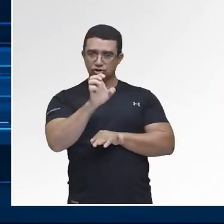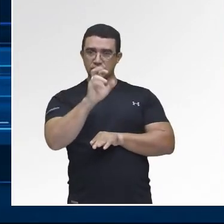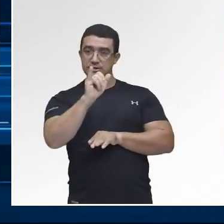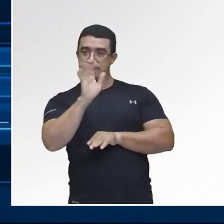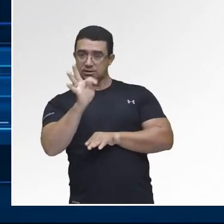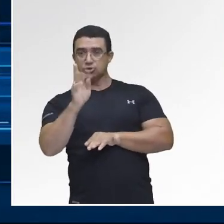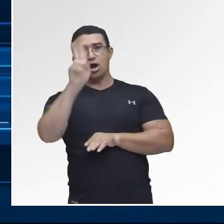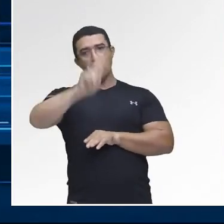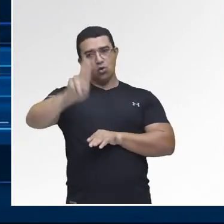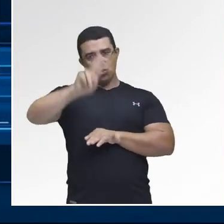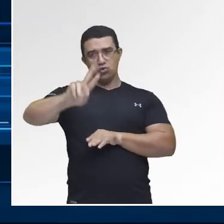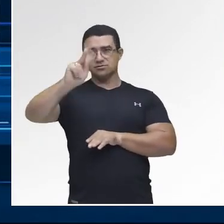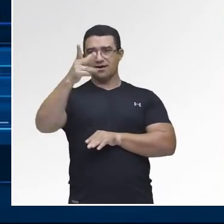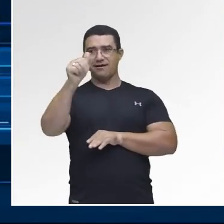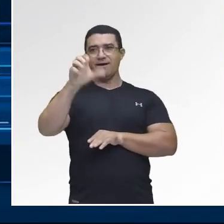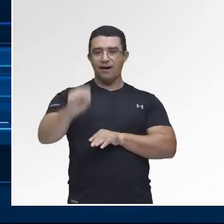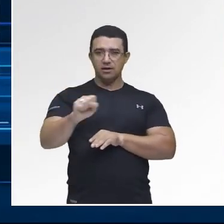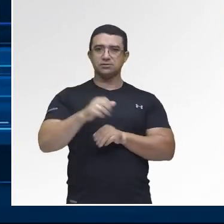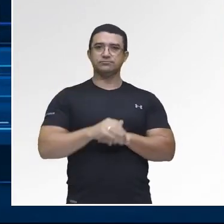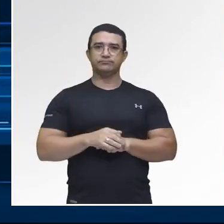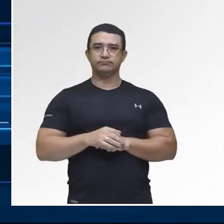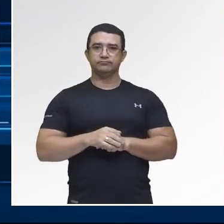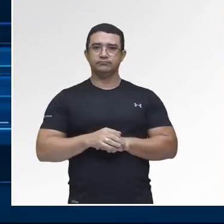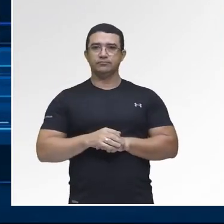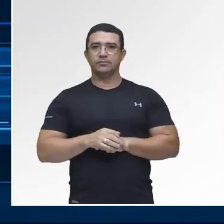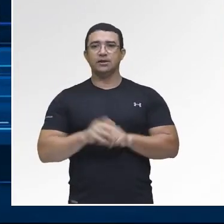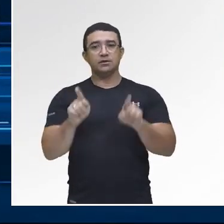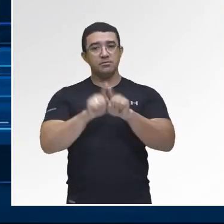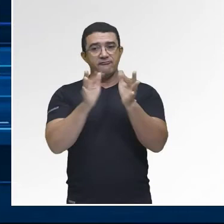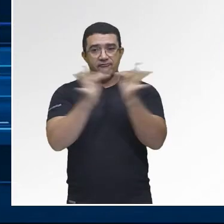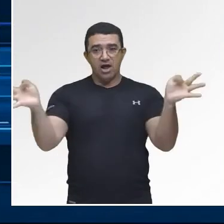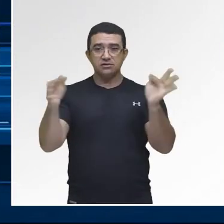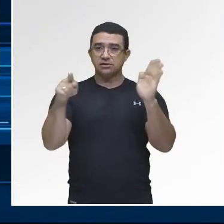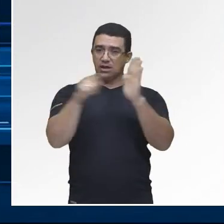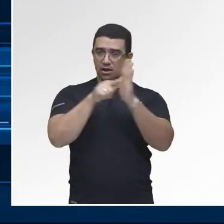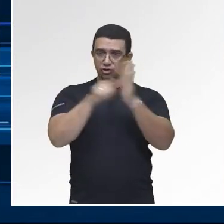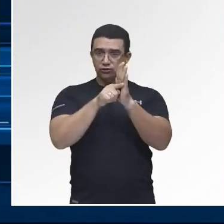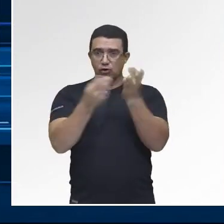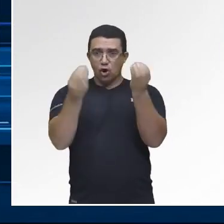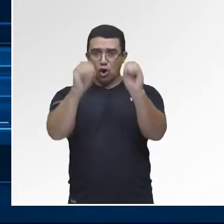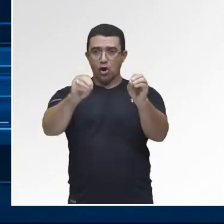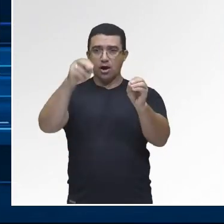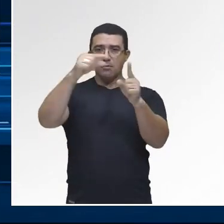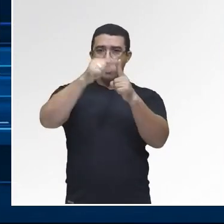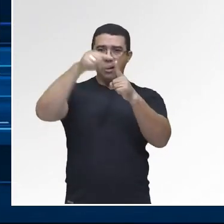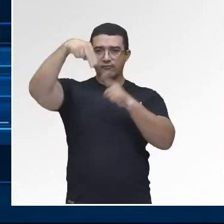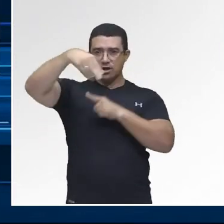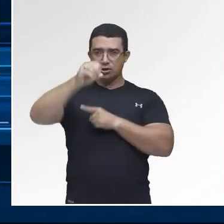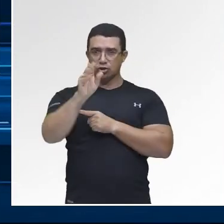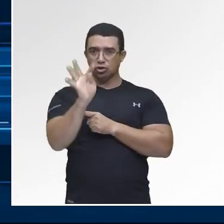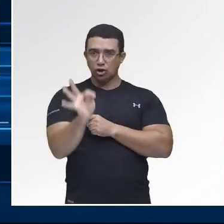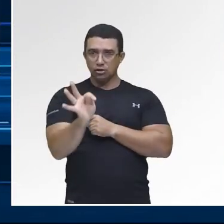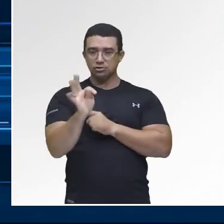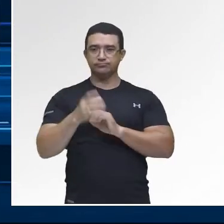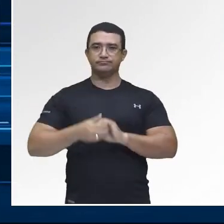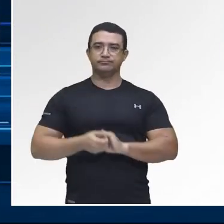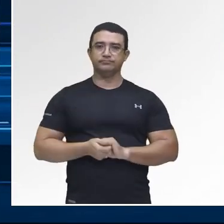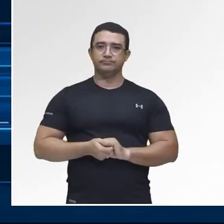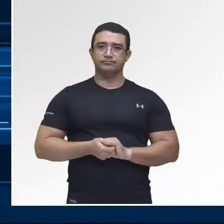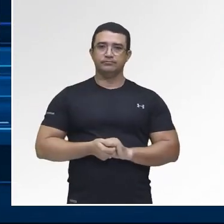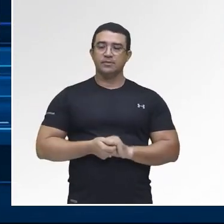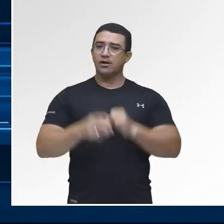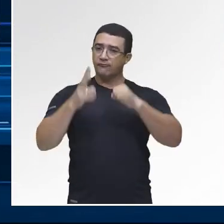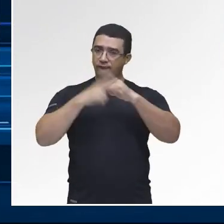o has. E claro, como nós estamos falando de frases negativas, o not vem sempre na sequência. Aliás,